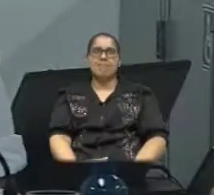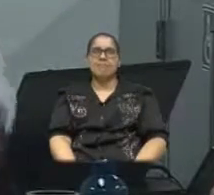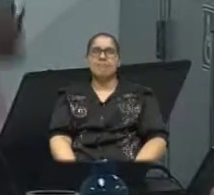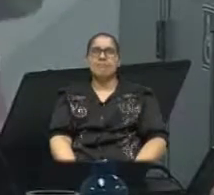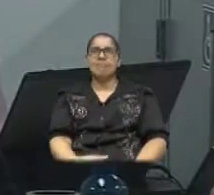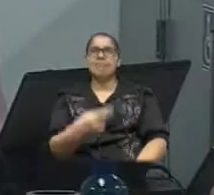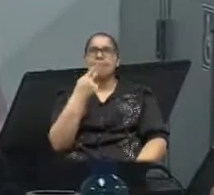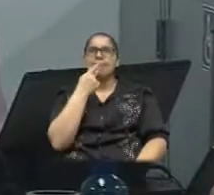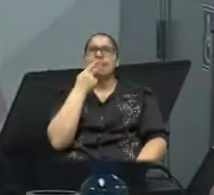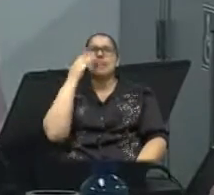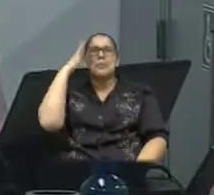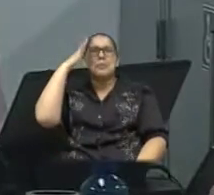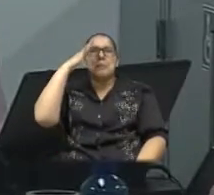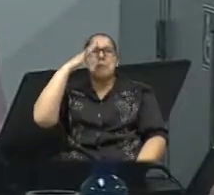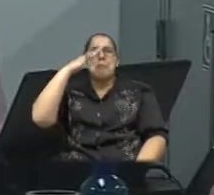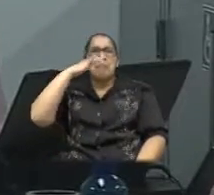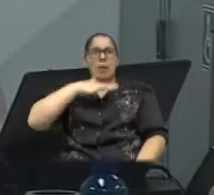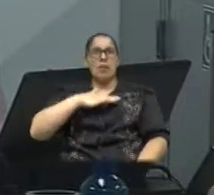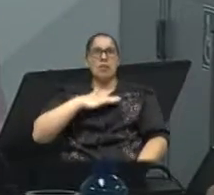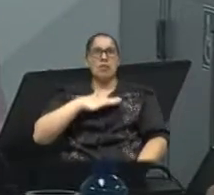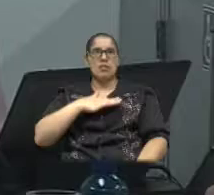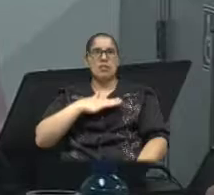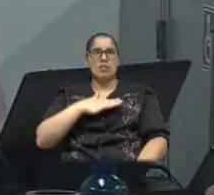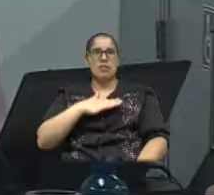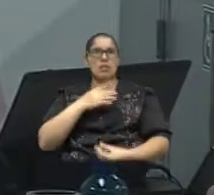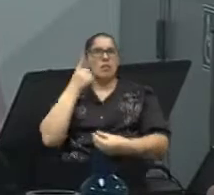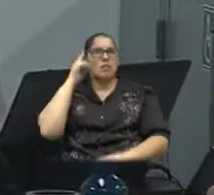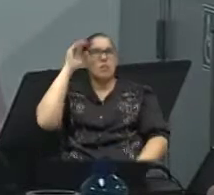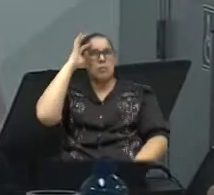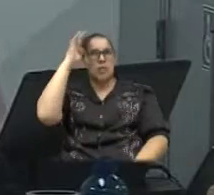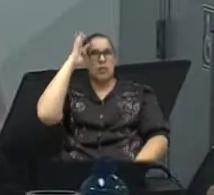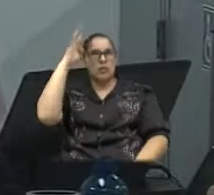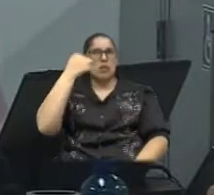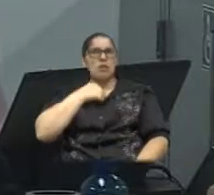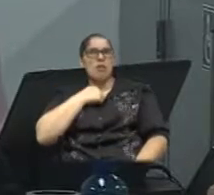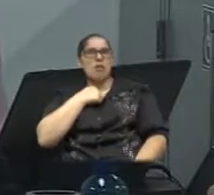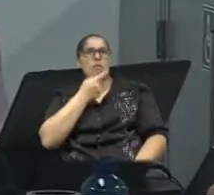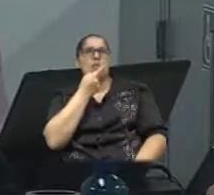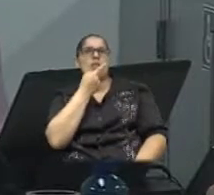Blasfemando contra Cristo. Eu queria ver eu falar alguma coisa da Umbanda.